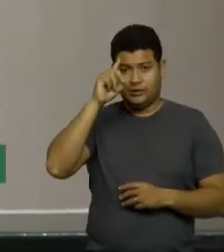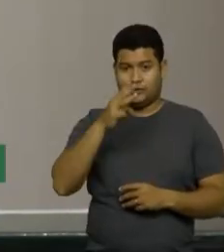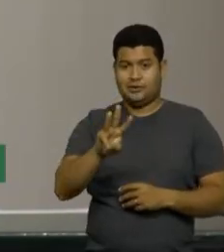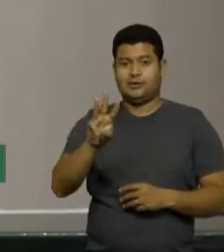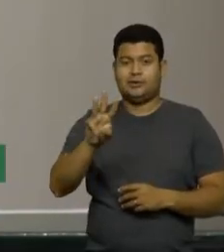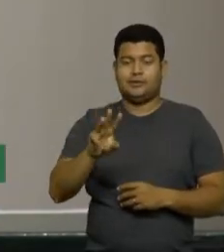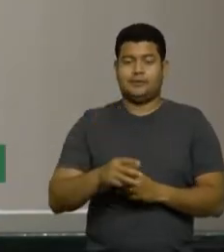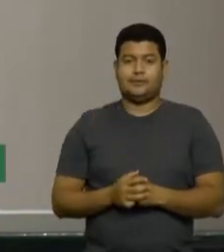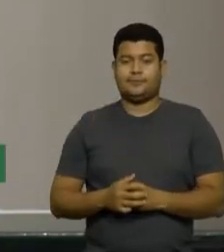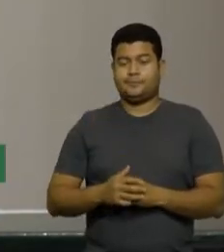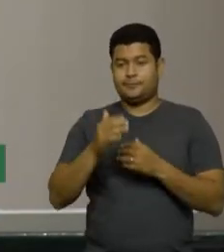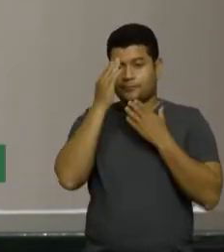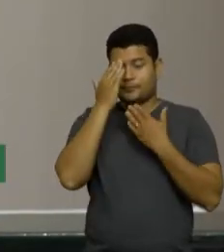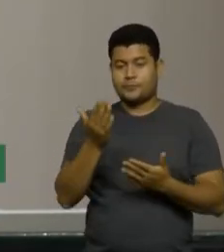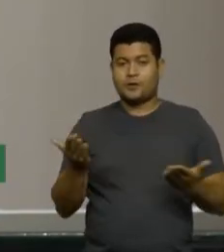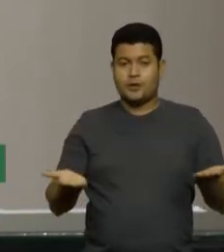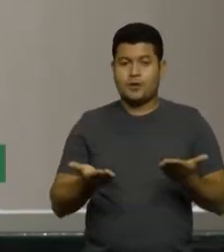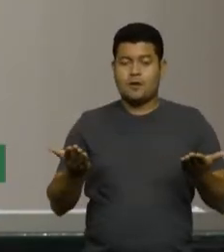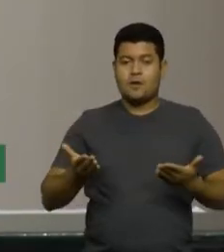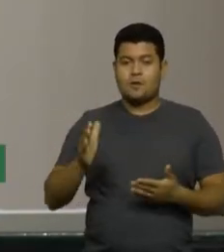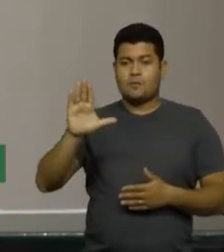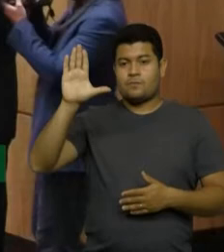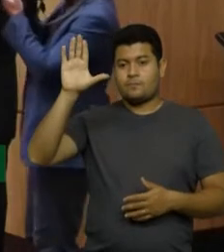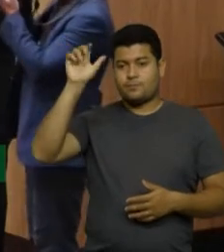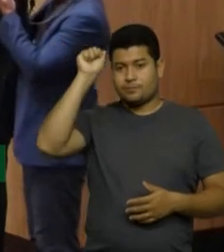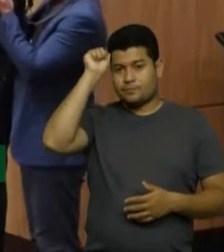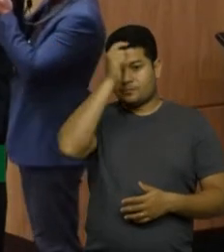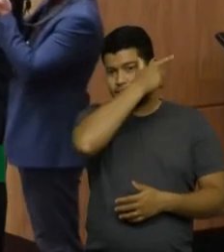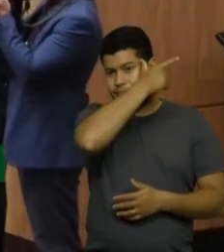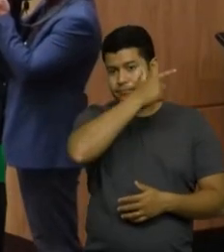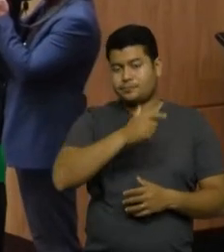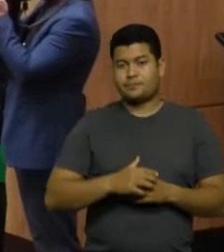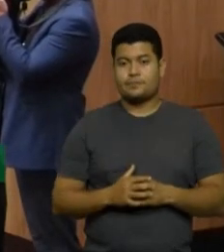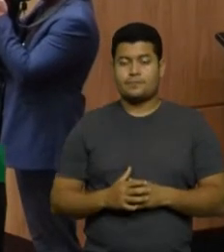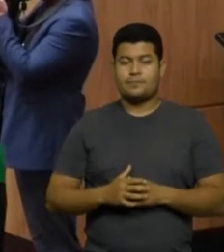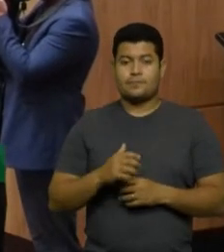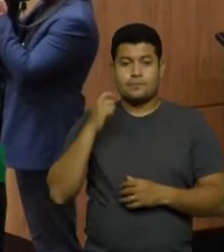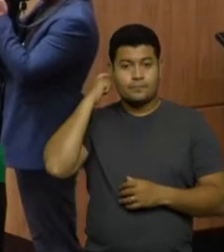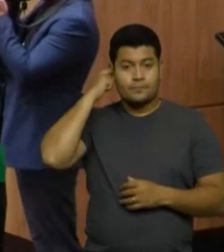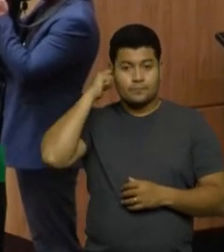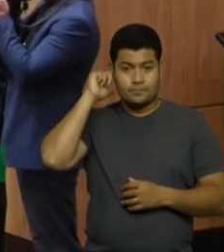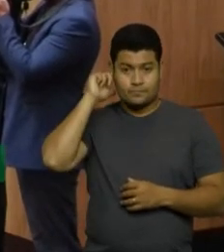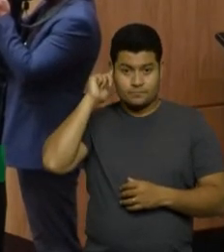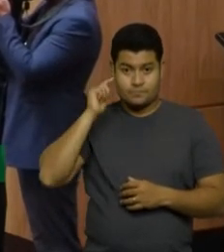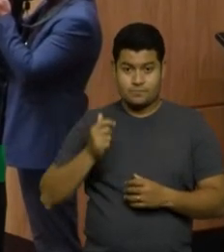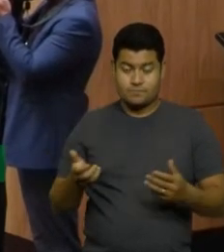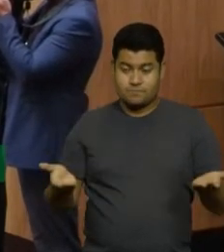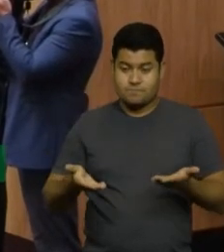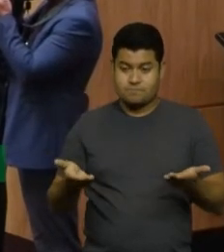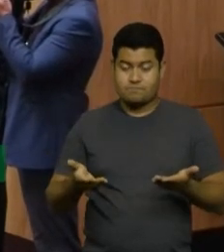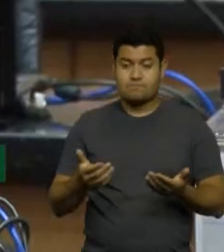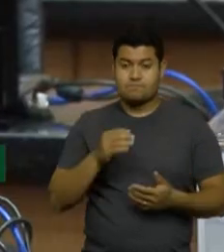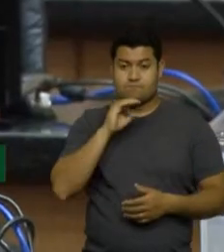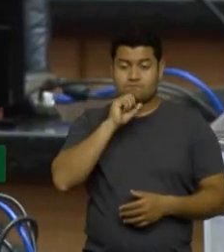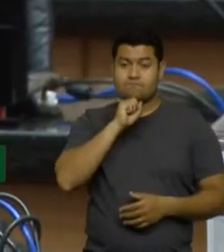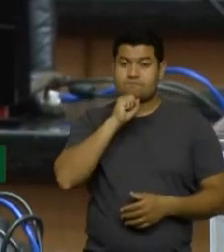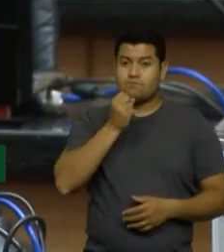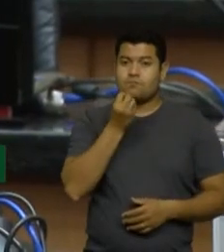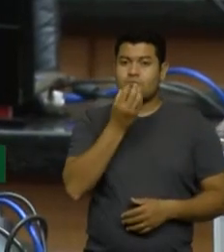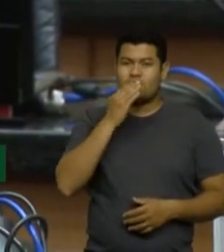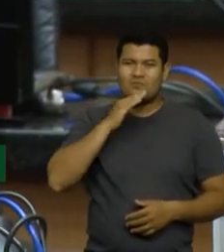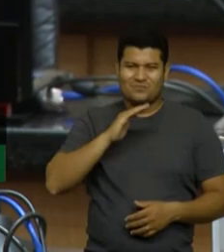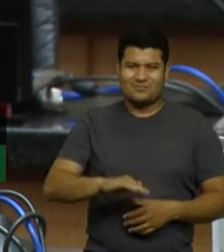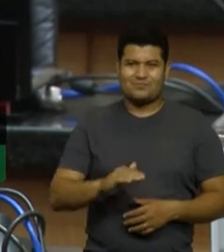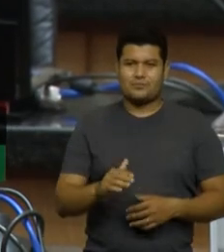palavra o deputado Altair Silva. Boa tarde, eu quero saudar o prefeito Dili, as nossas